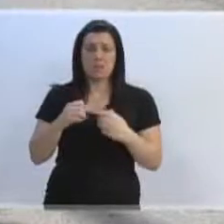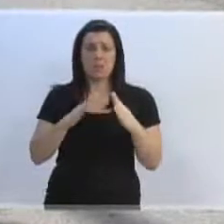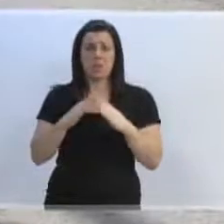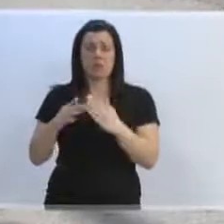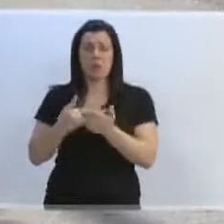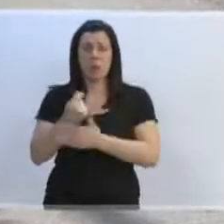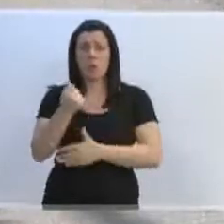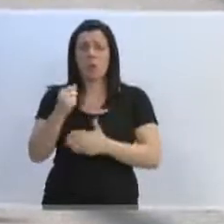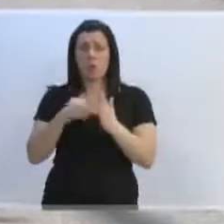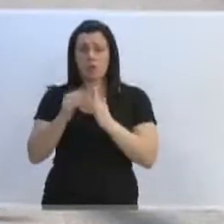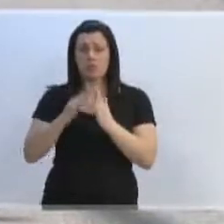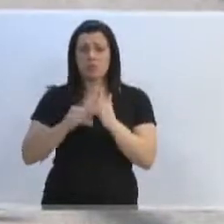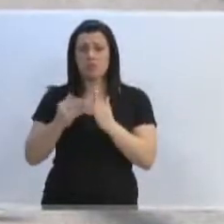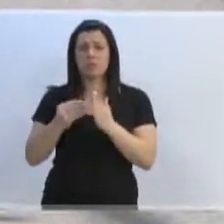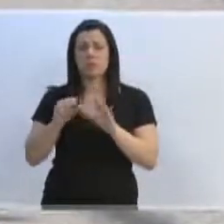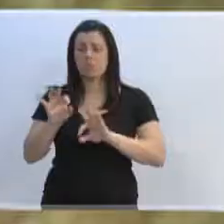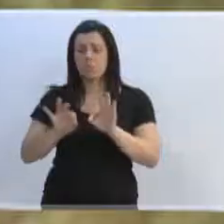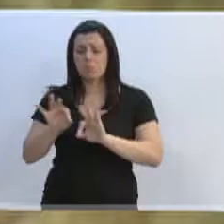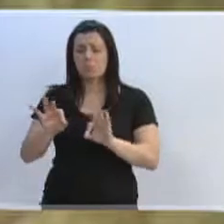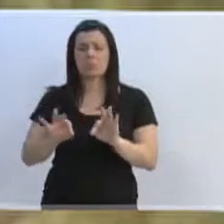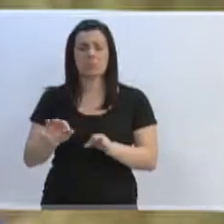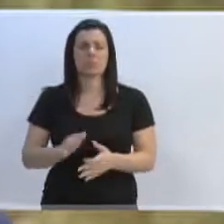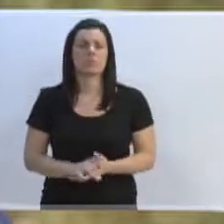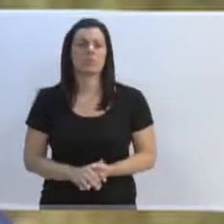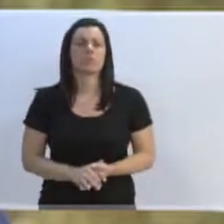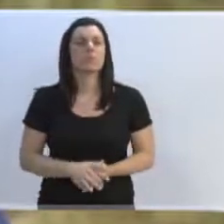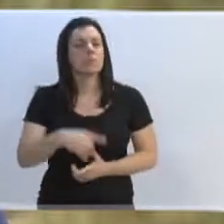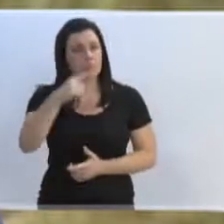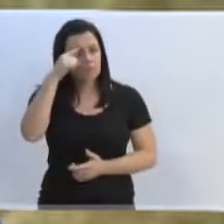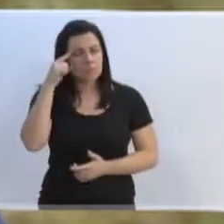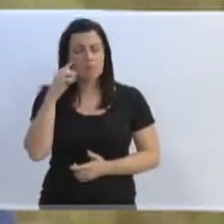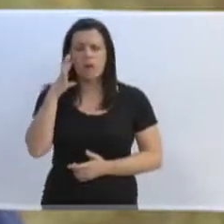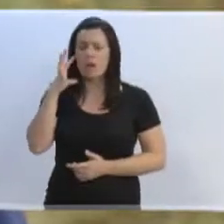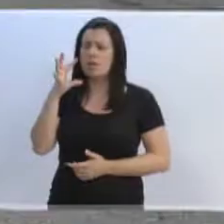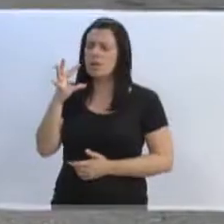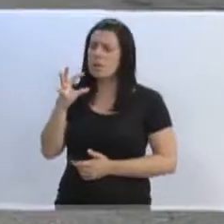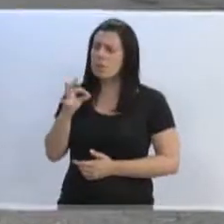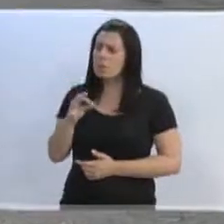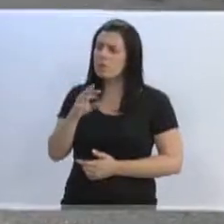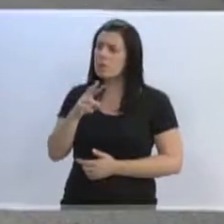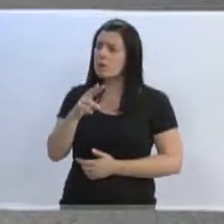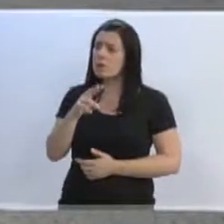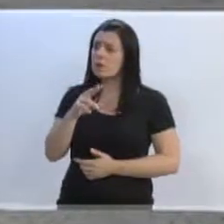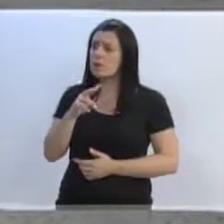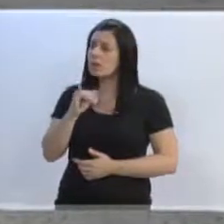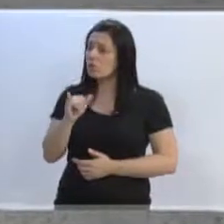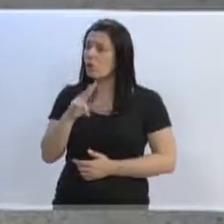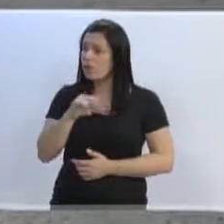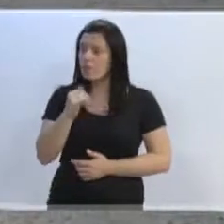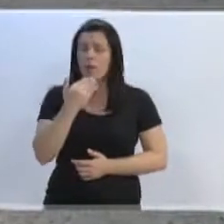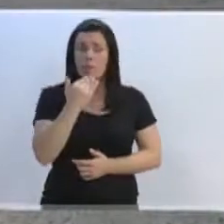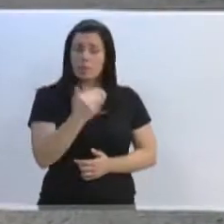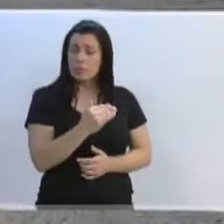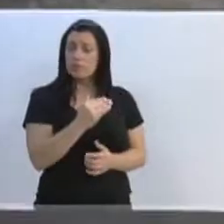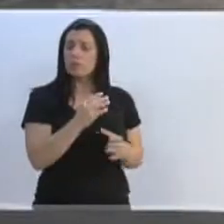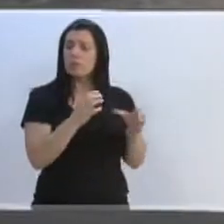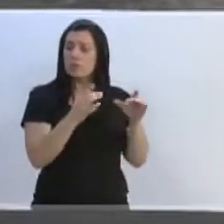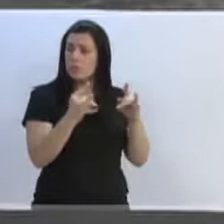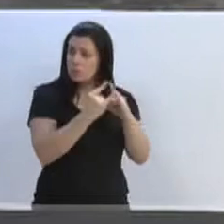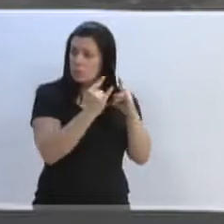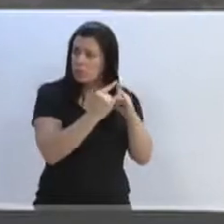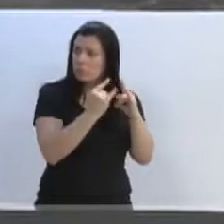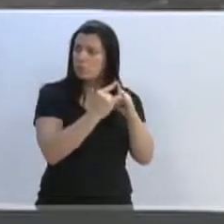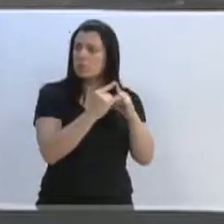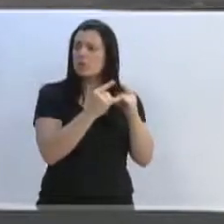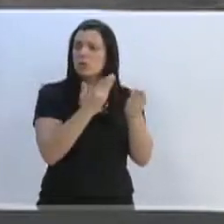Após ouvir os moradores, o vereador Ito adiantou que vai solicitar aos órgãos competentes do município um estudo